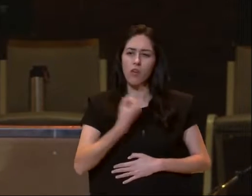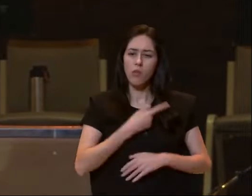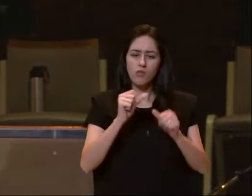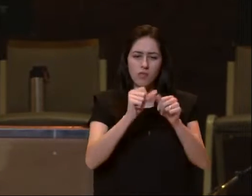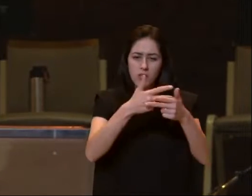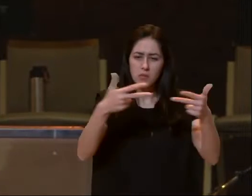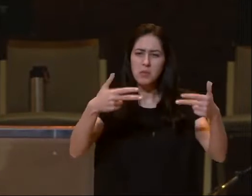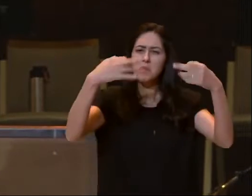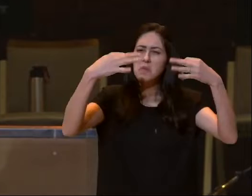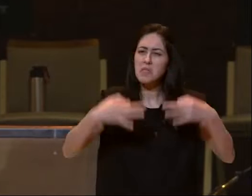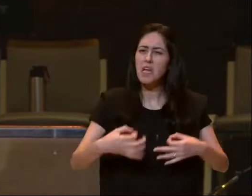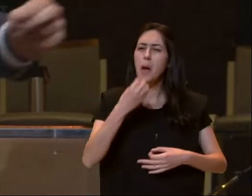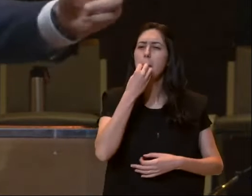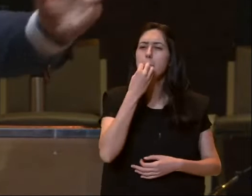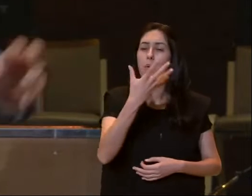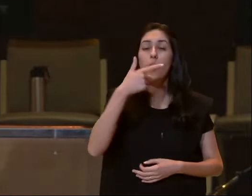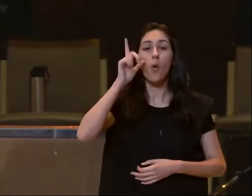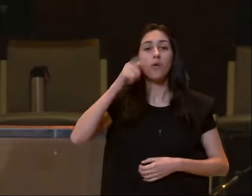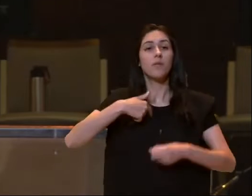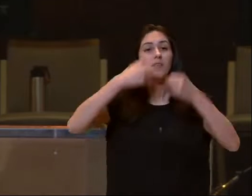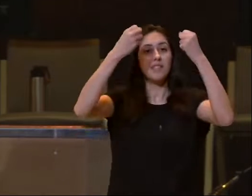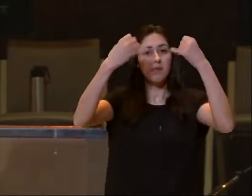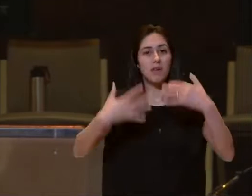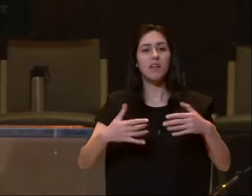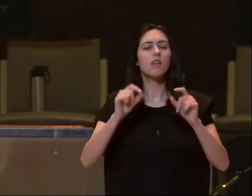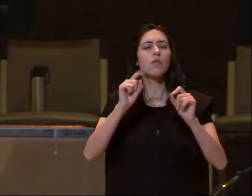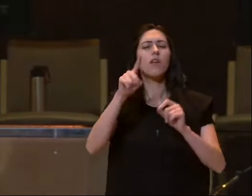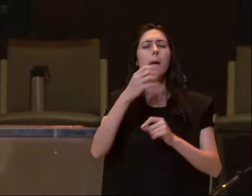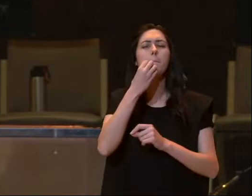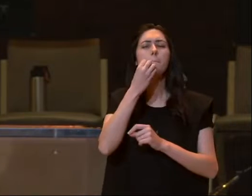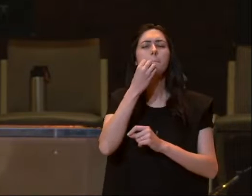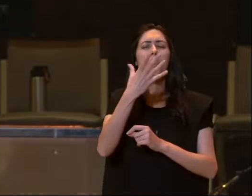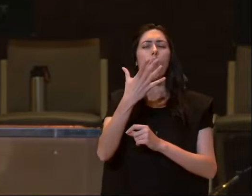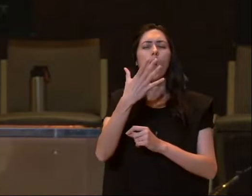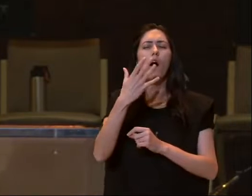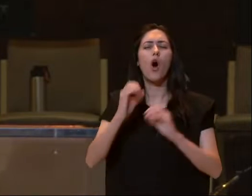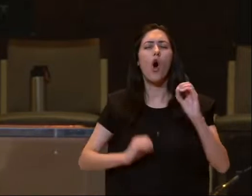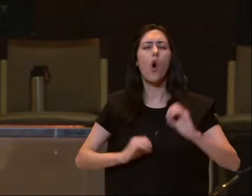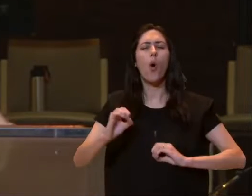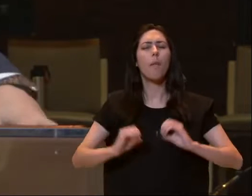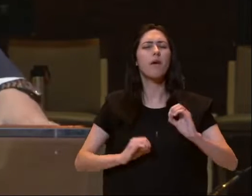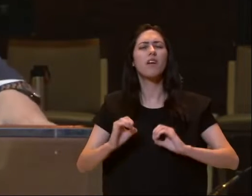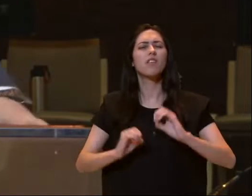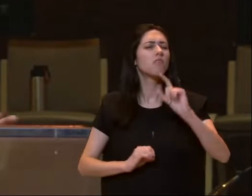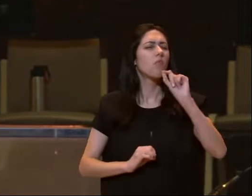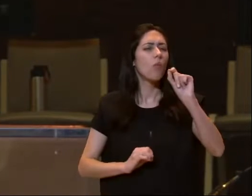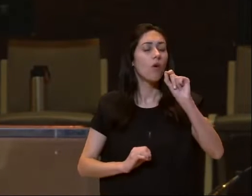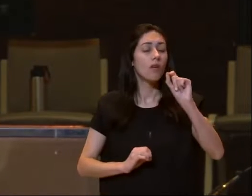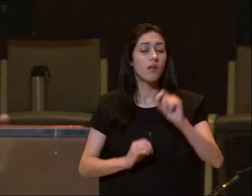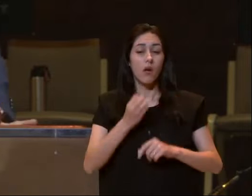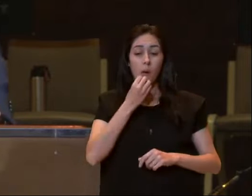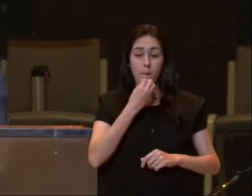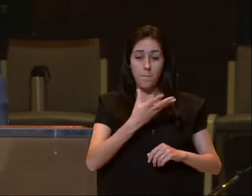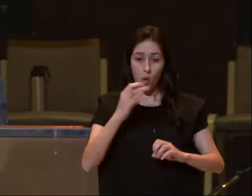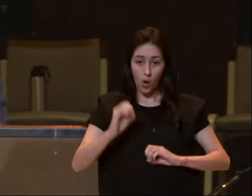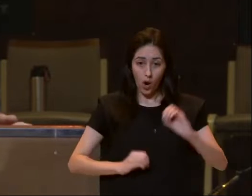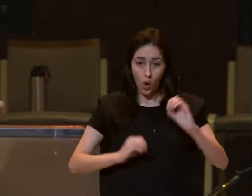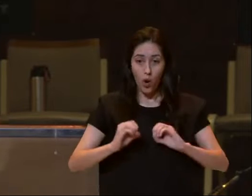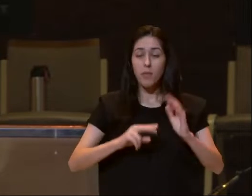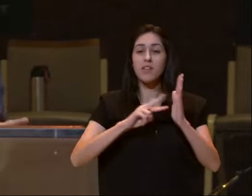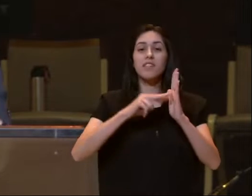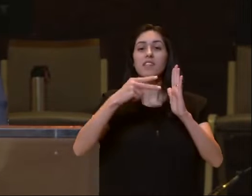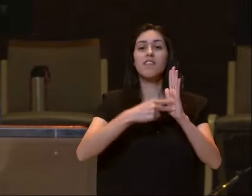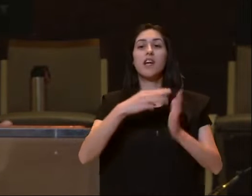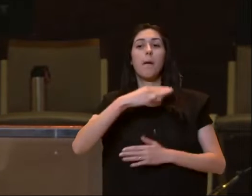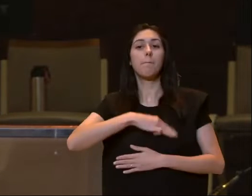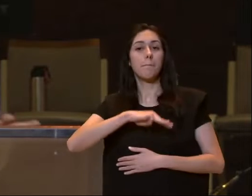o que representa toda boa obra. A Bíblia vai nos mostrar que a boa obra na Bíblia, ela representa